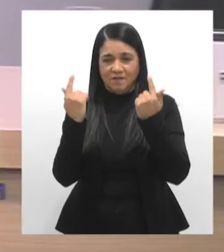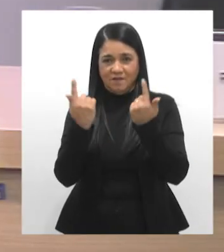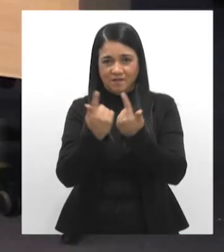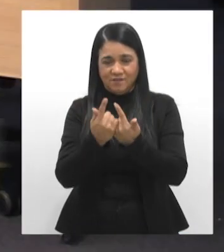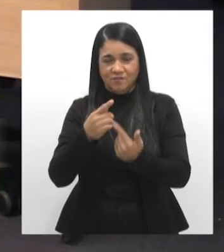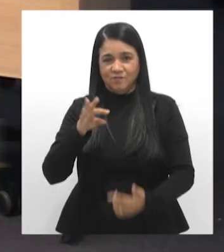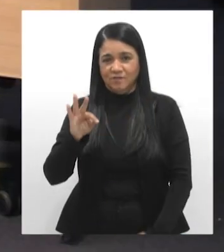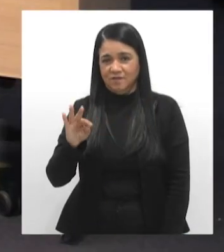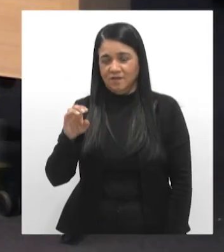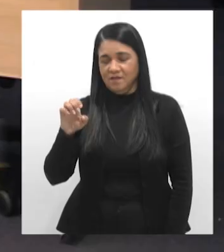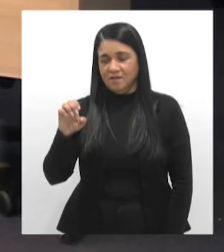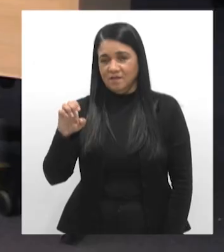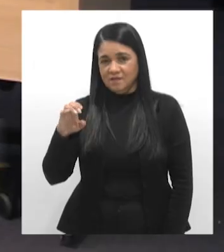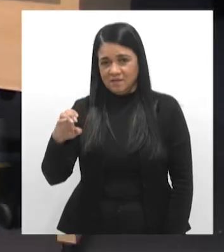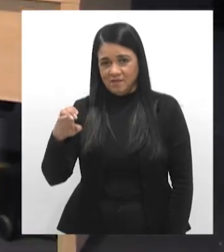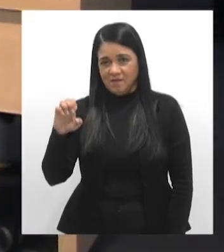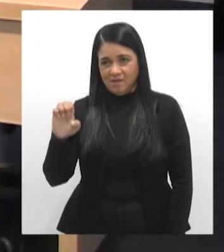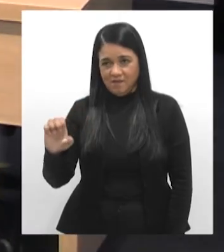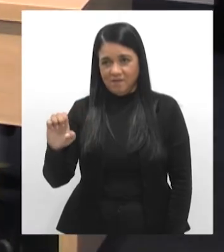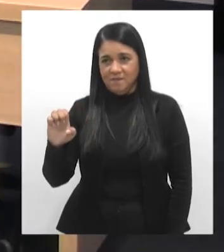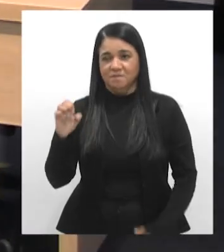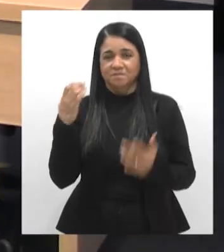TCE.